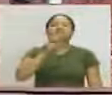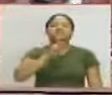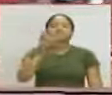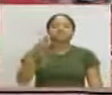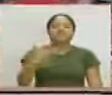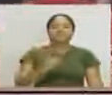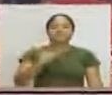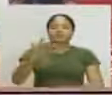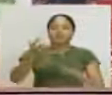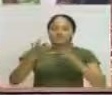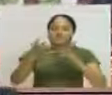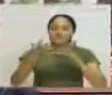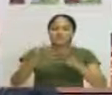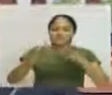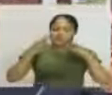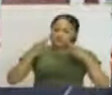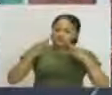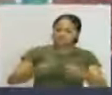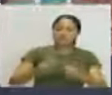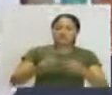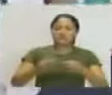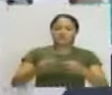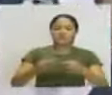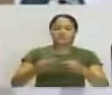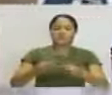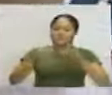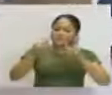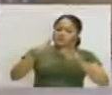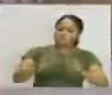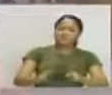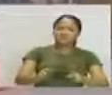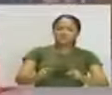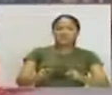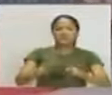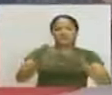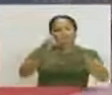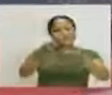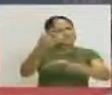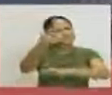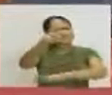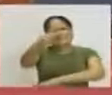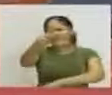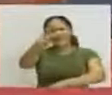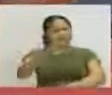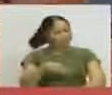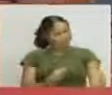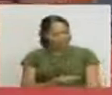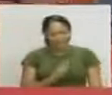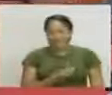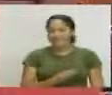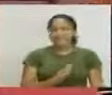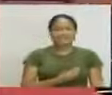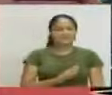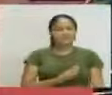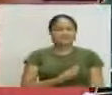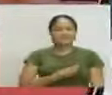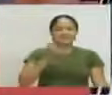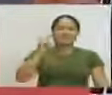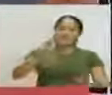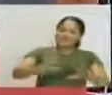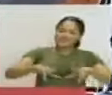cidadão. É direito seu, é a vida que você merece viver bem,